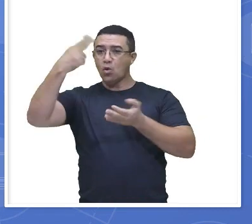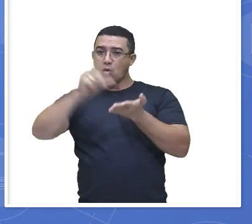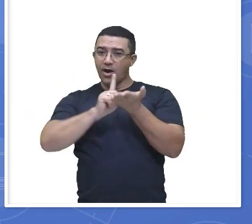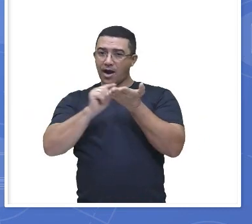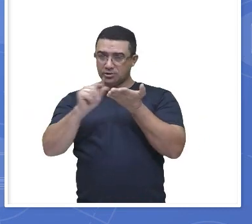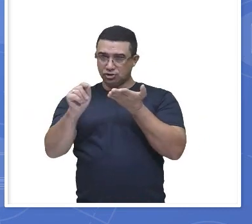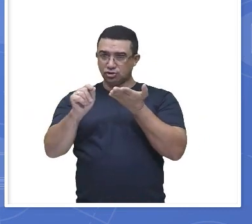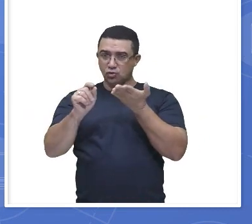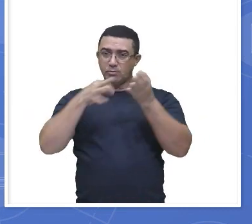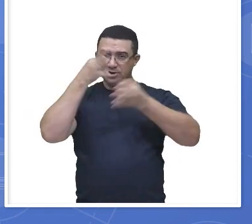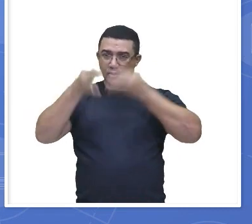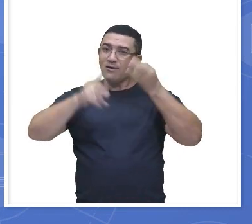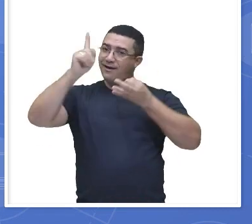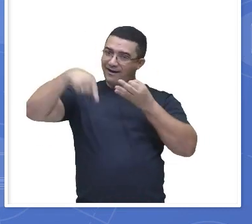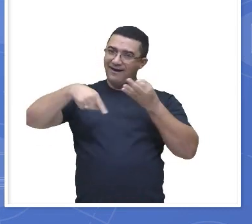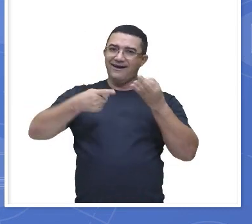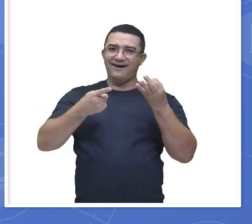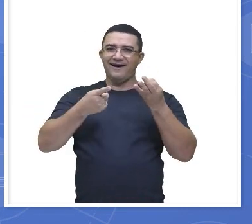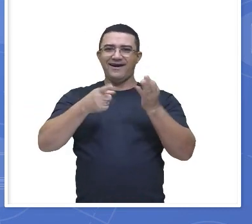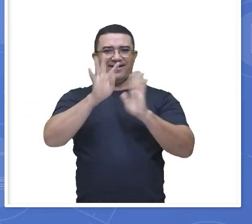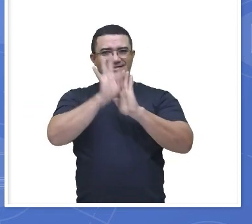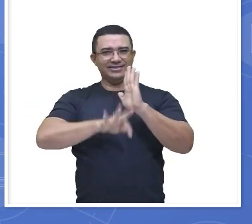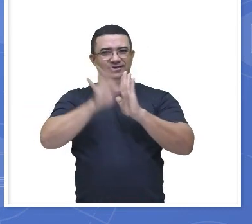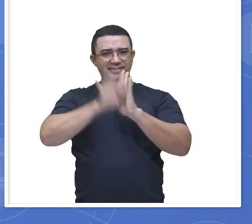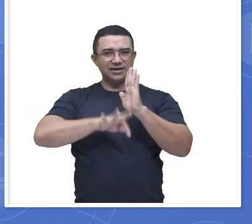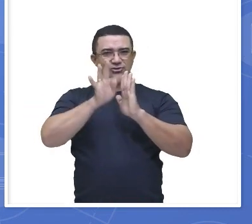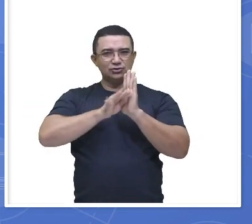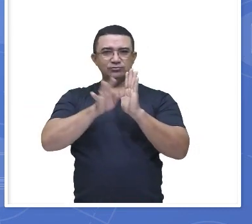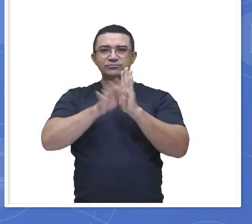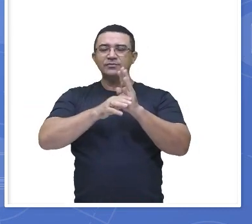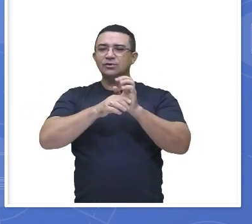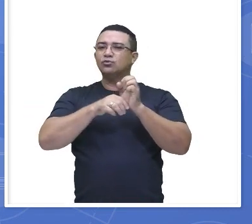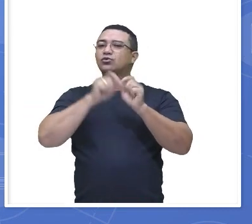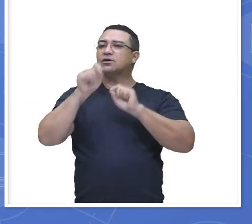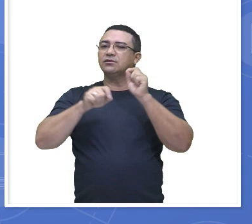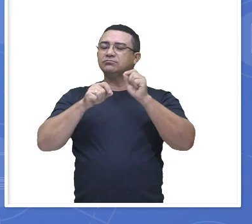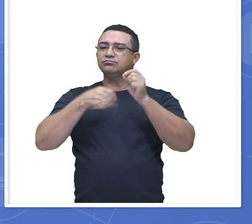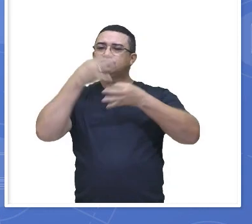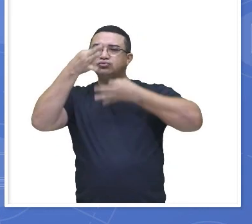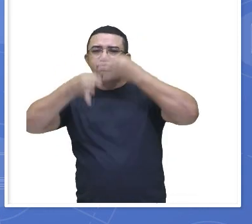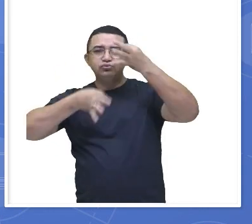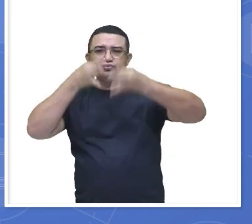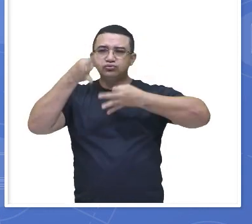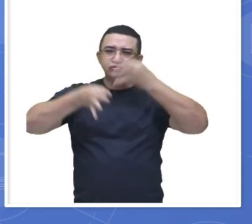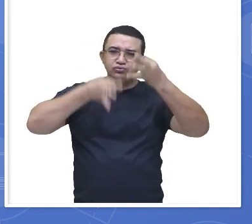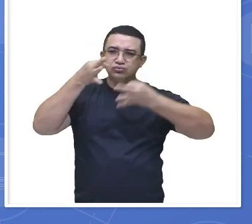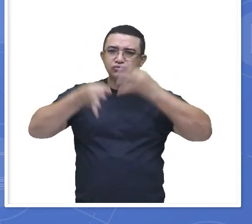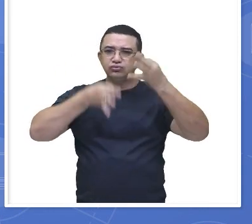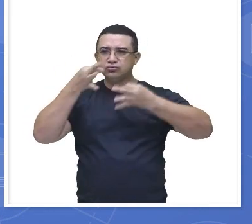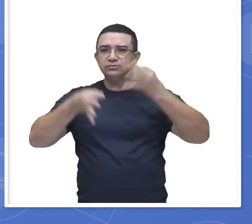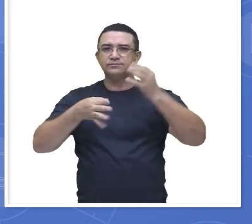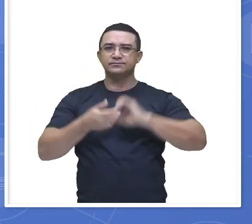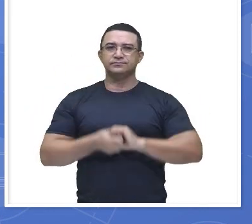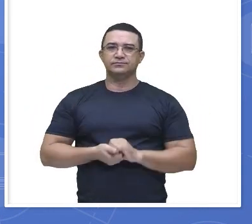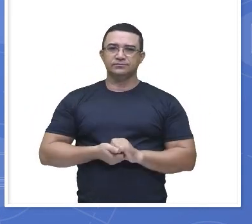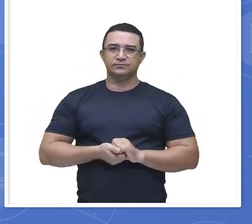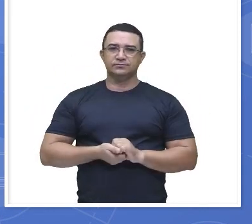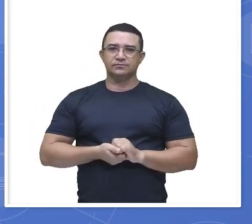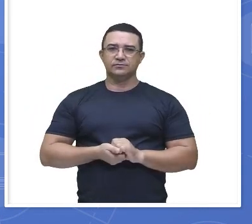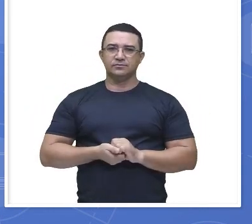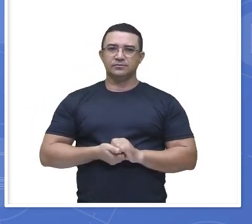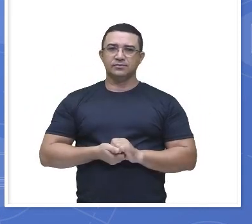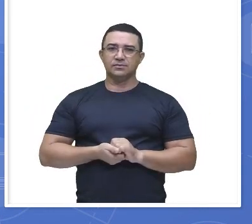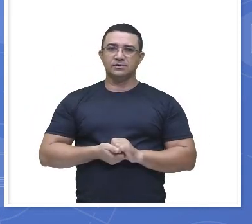texto argumentativo. Olha aí, aquilo que eu tratei com vocês. Quando eu digo que é um texto argumentativo, eu estou me referindo